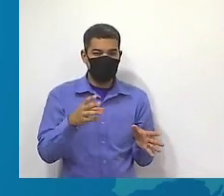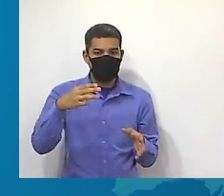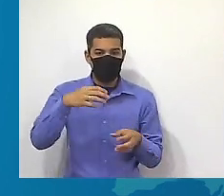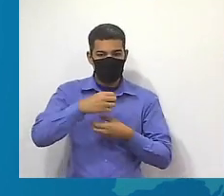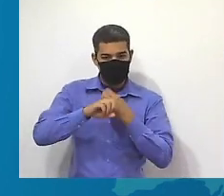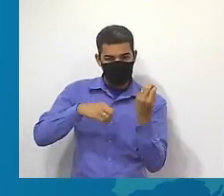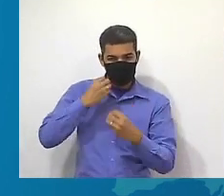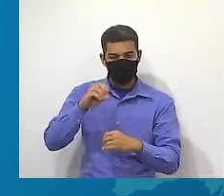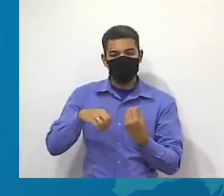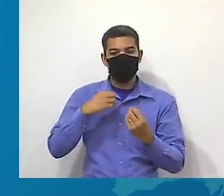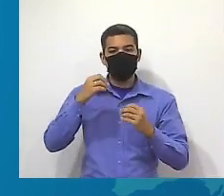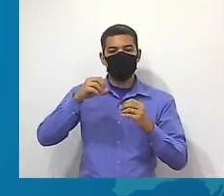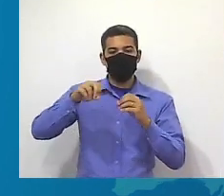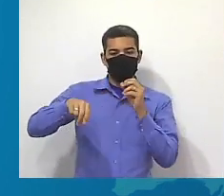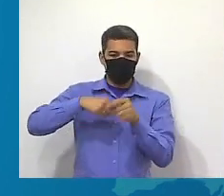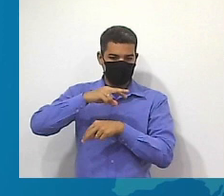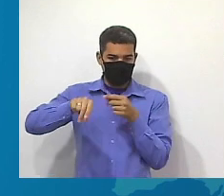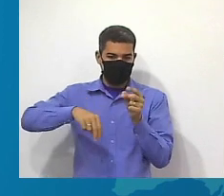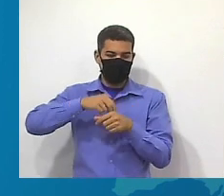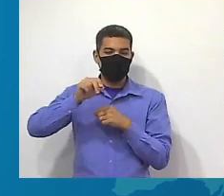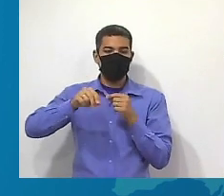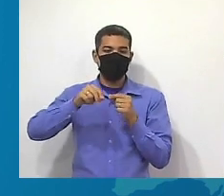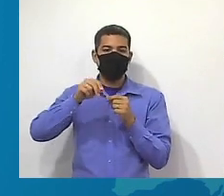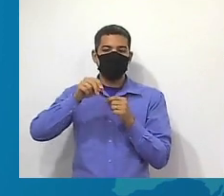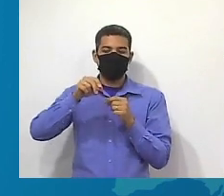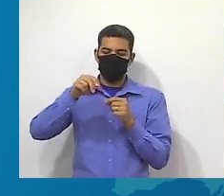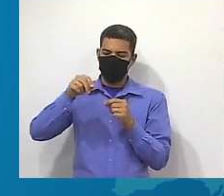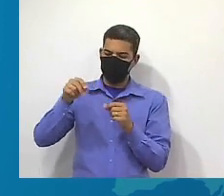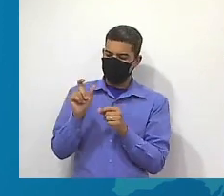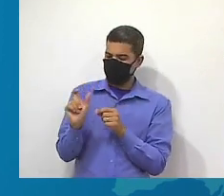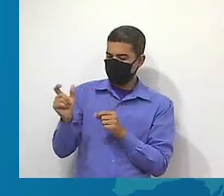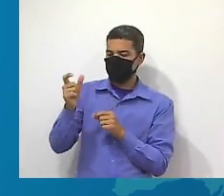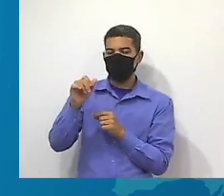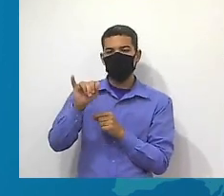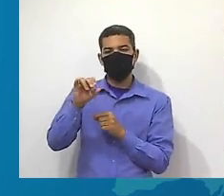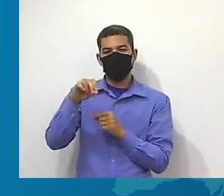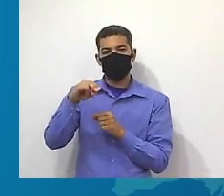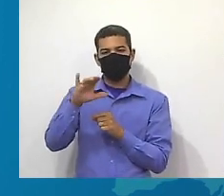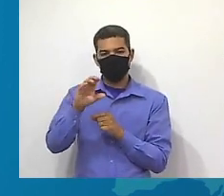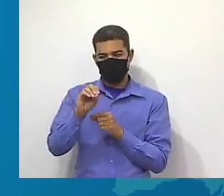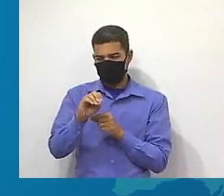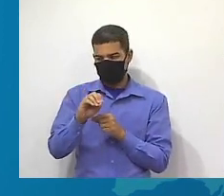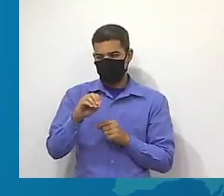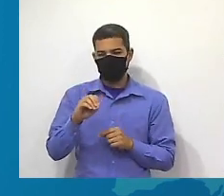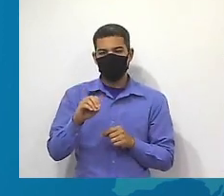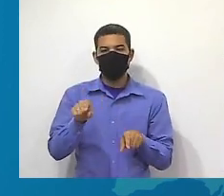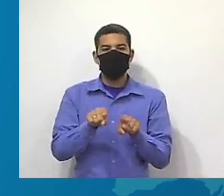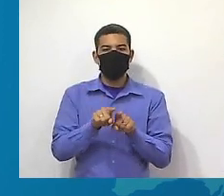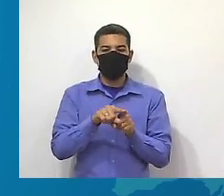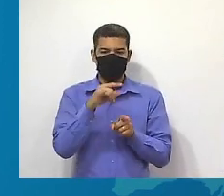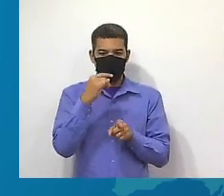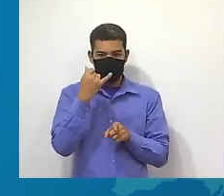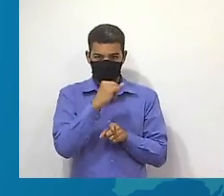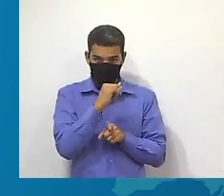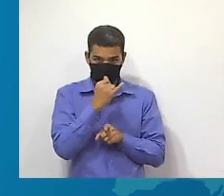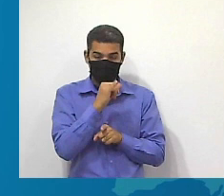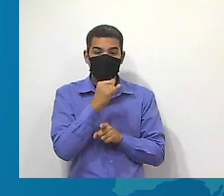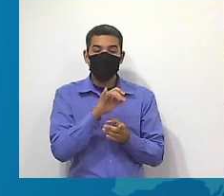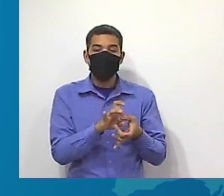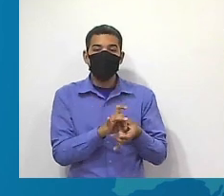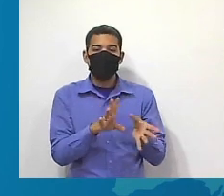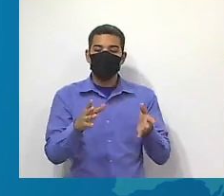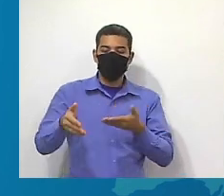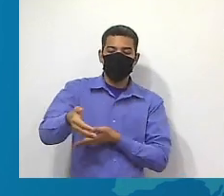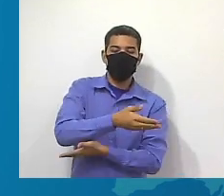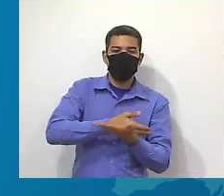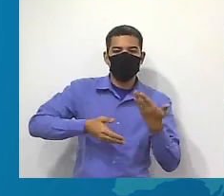os cristais, os íons do cristal iônico, e o tanto de energia liberada quando eu formo a interação entre esses